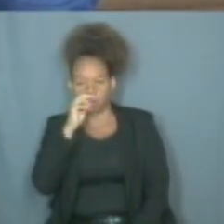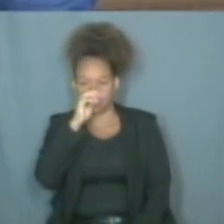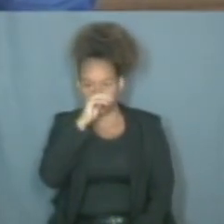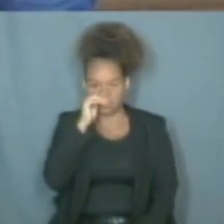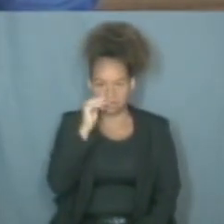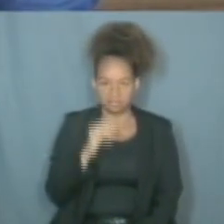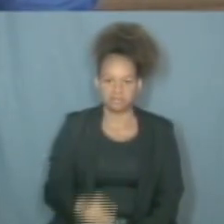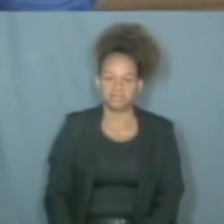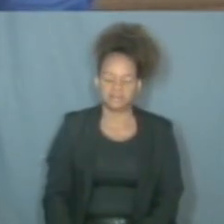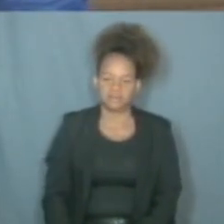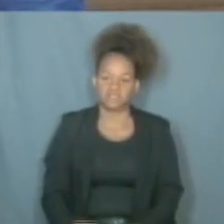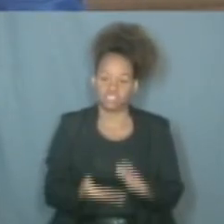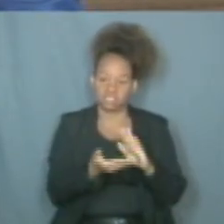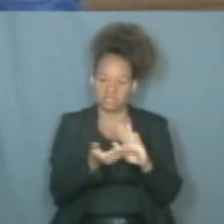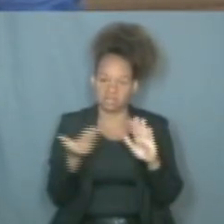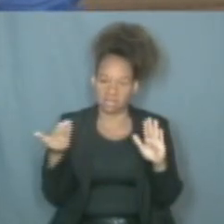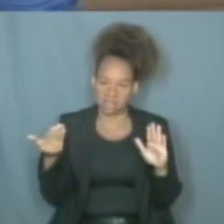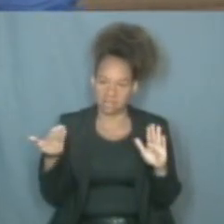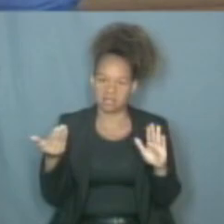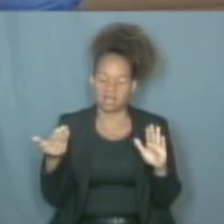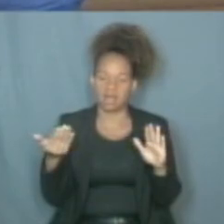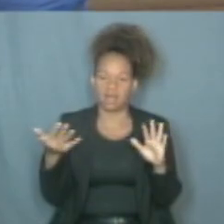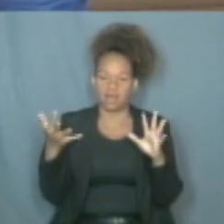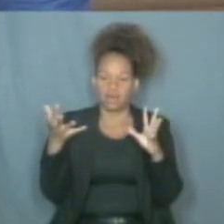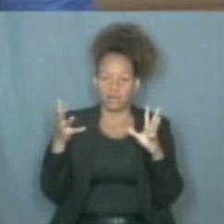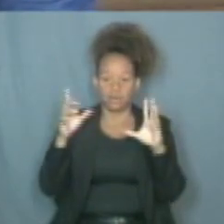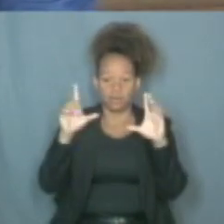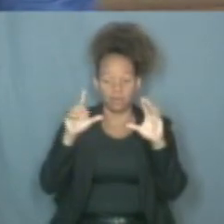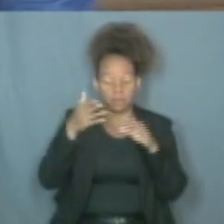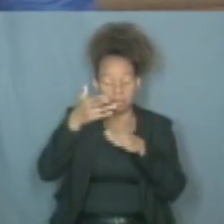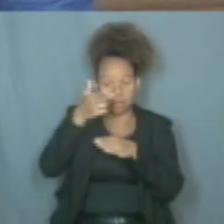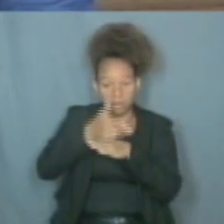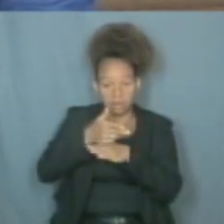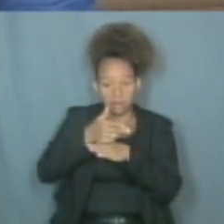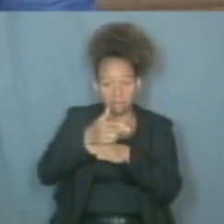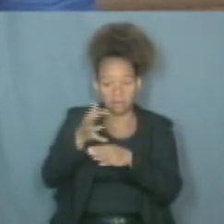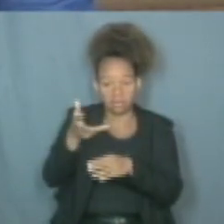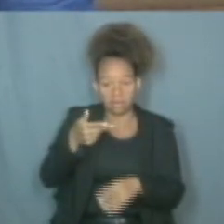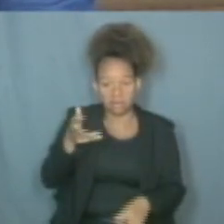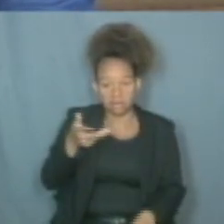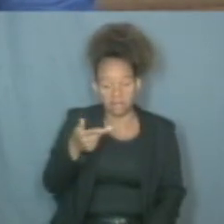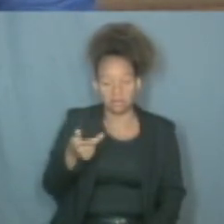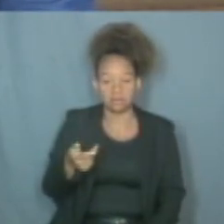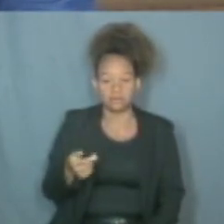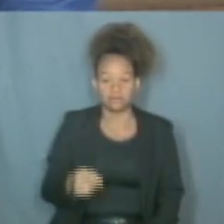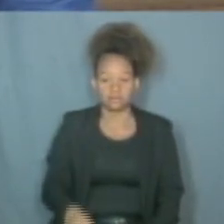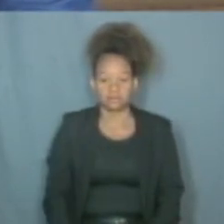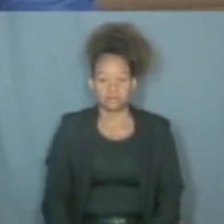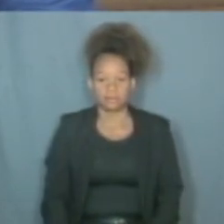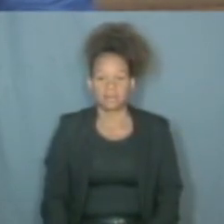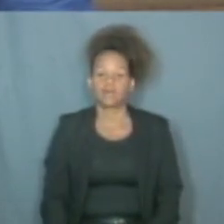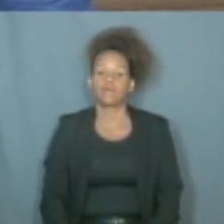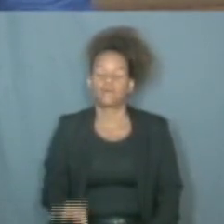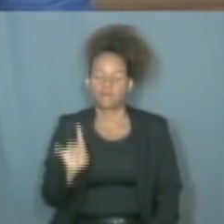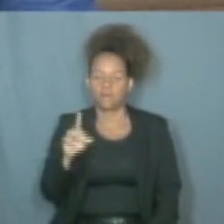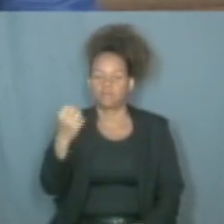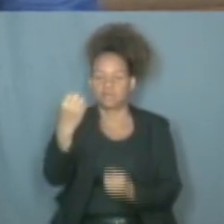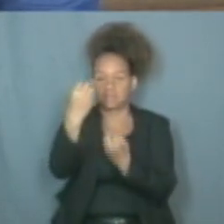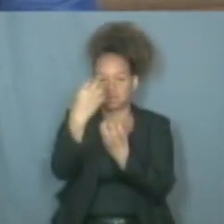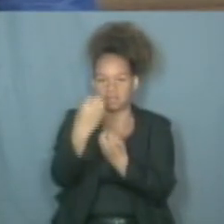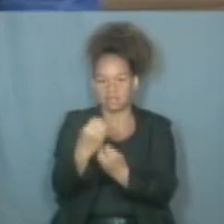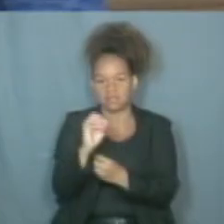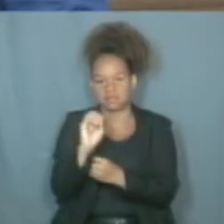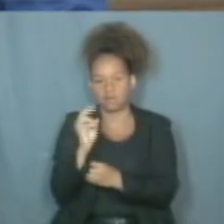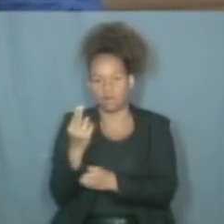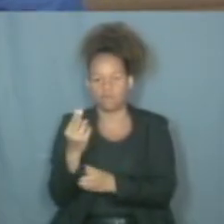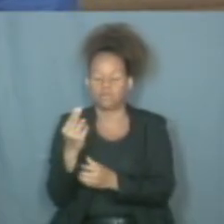alternativamente desinstalar os redutores instalados em desconformidade com a sinalização ou com